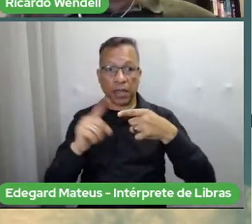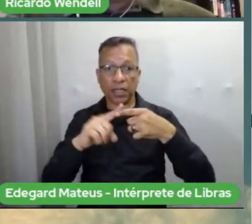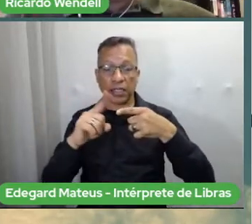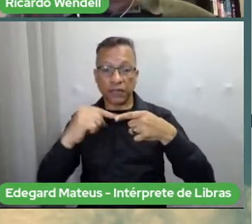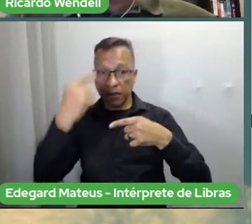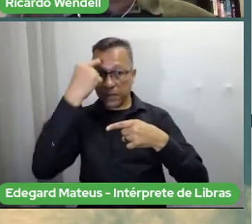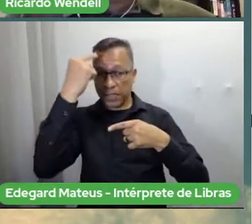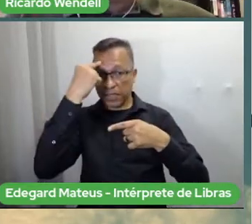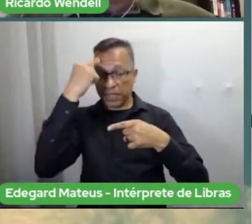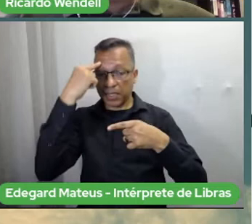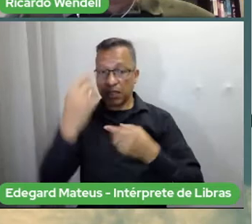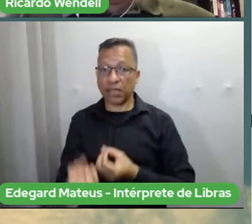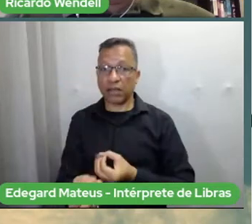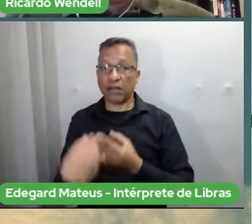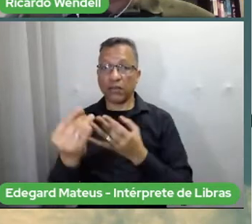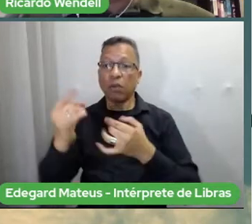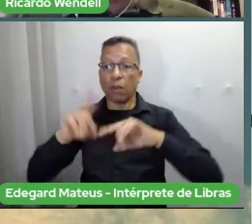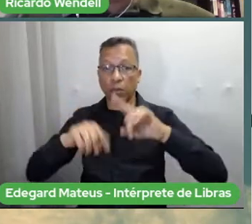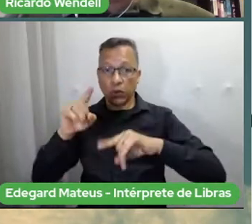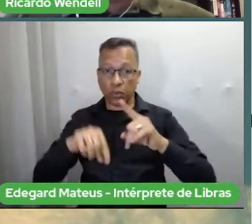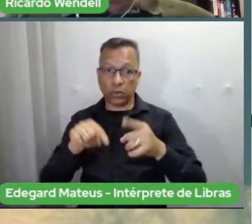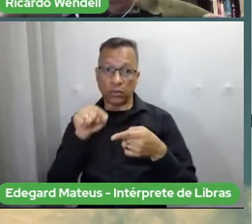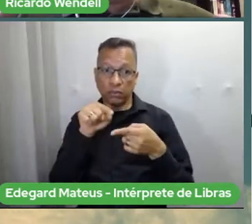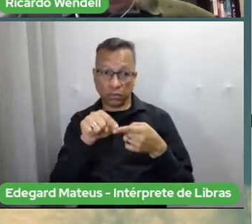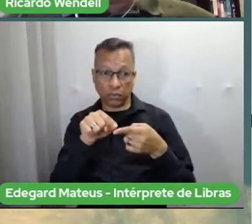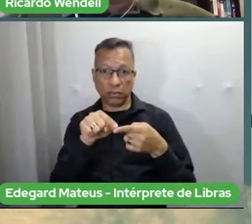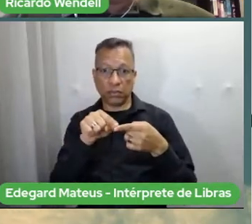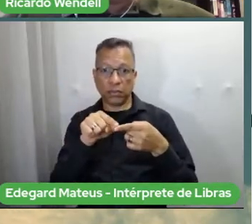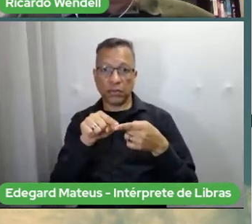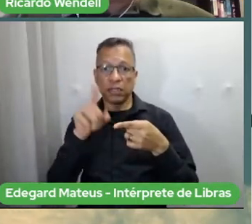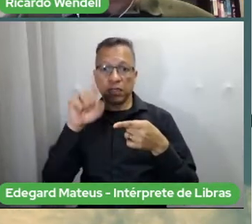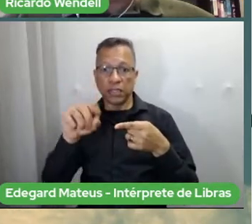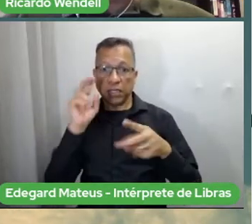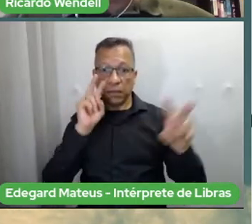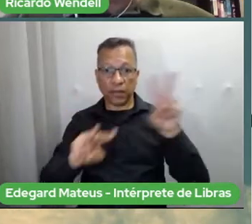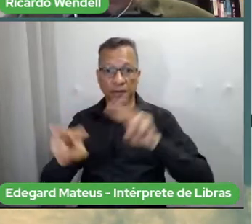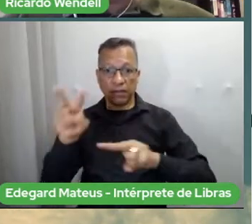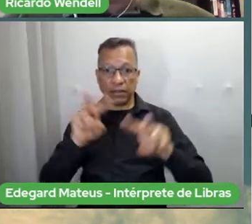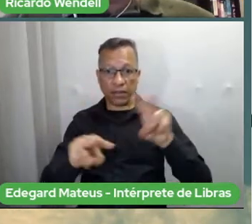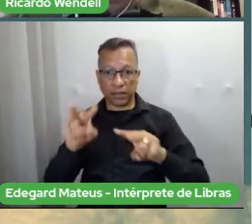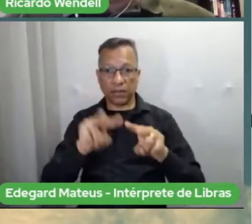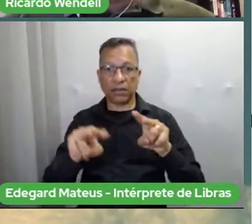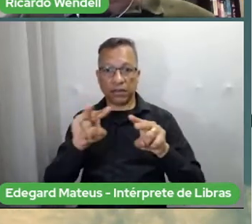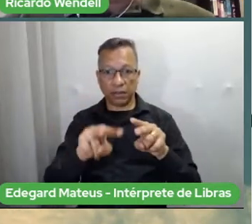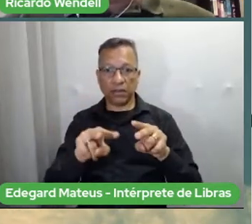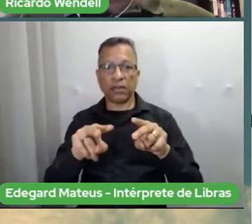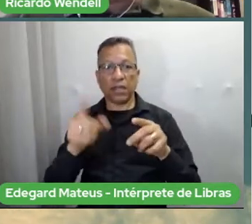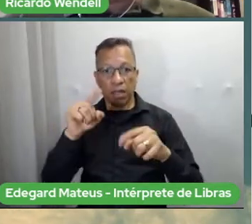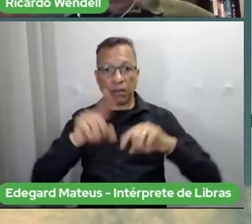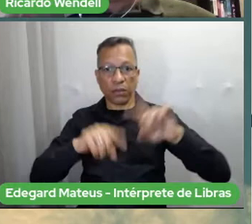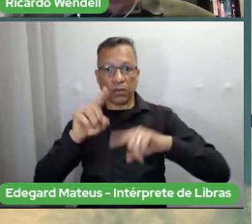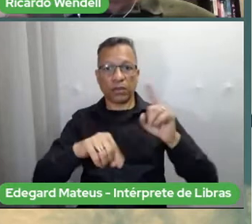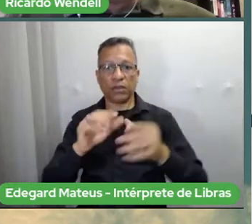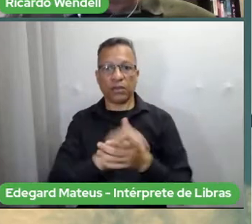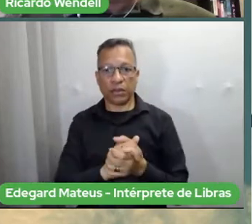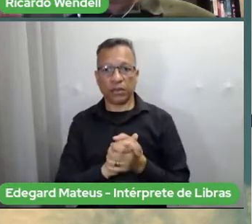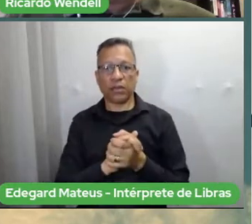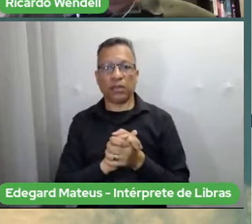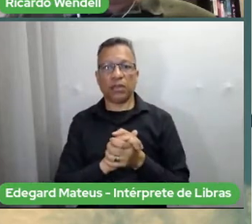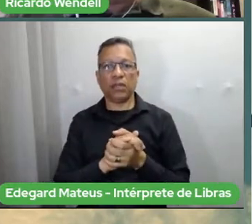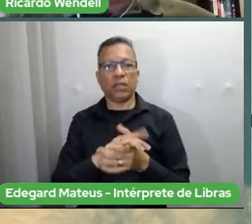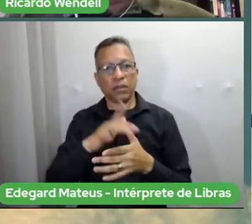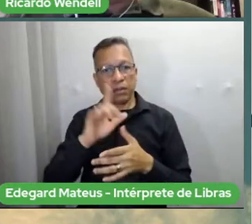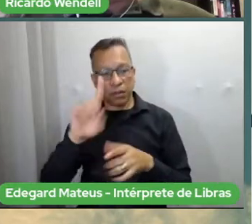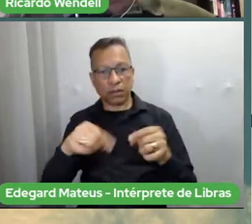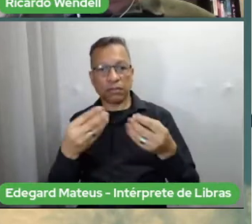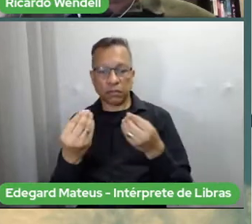está disponibilizando como um produto. Então, ele deve ter uma visão de produto, deve ser evoluído como um produto, deve ser priorizado suas entregas como um